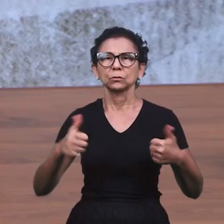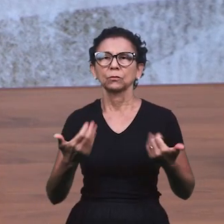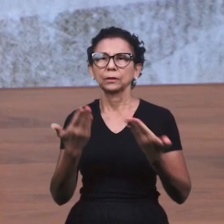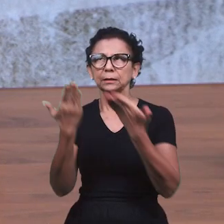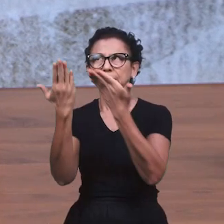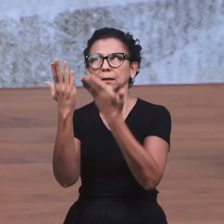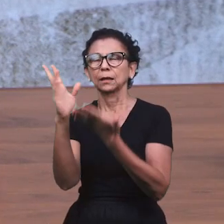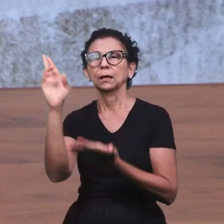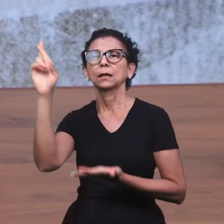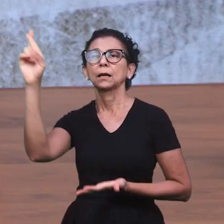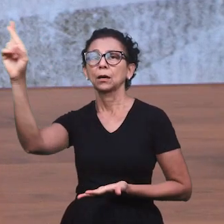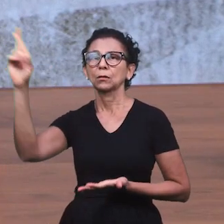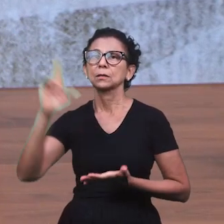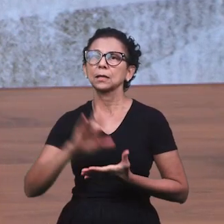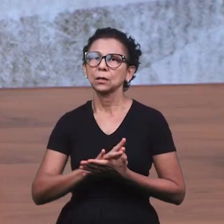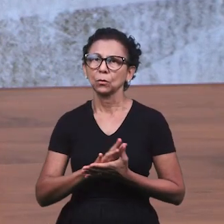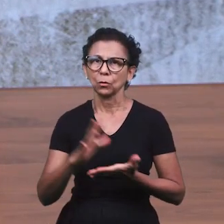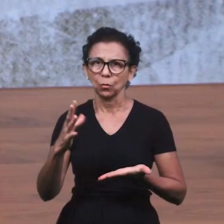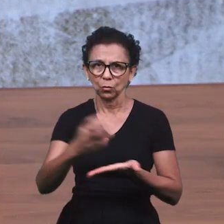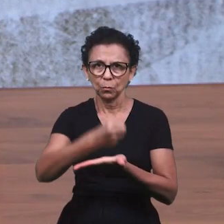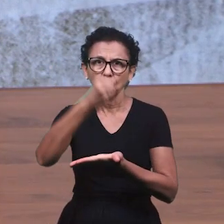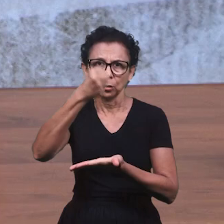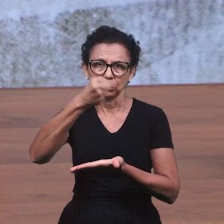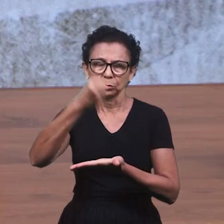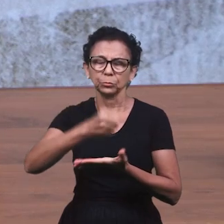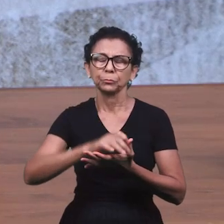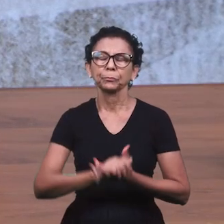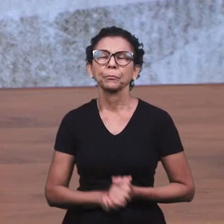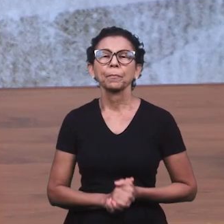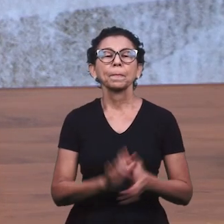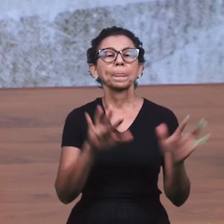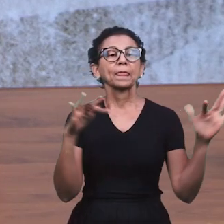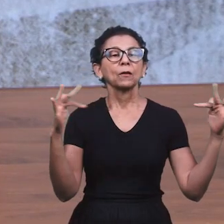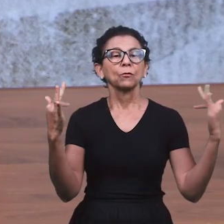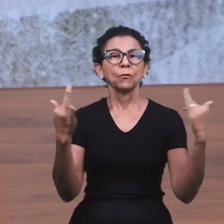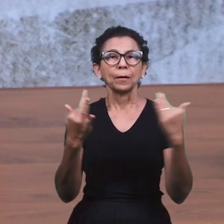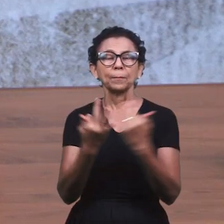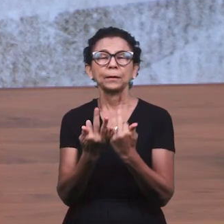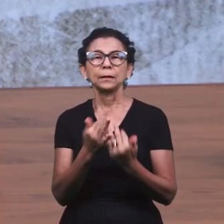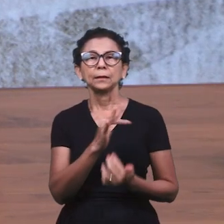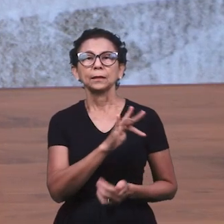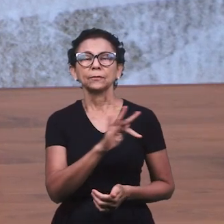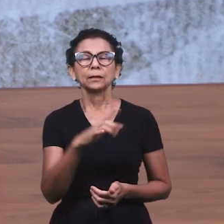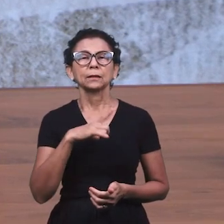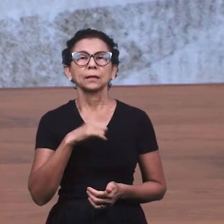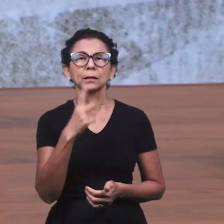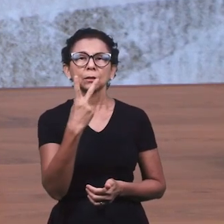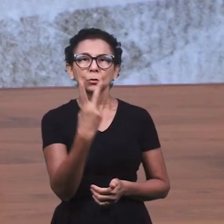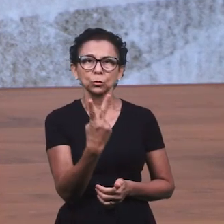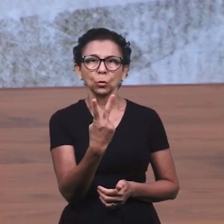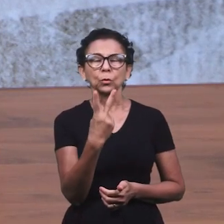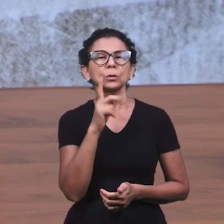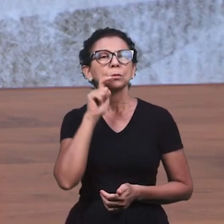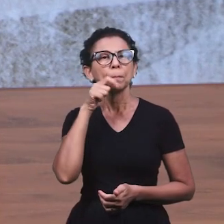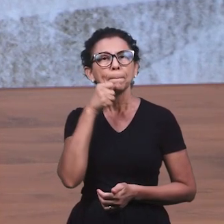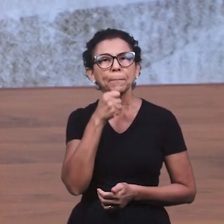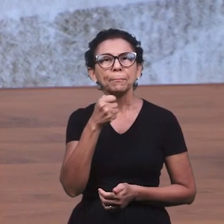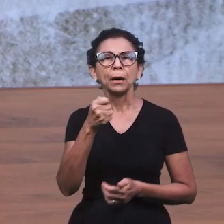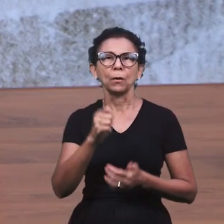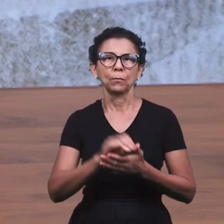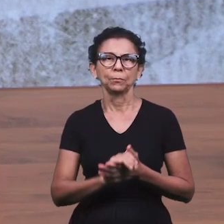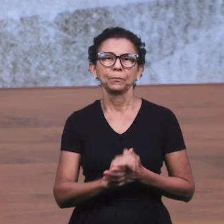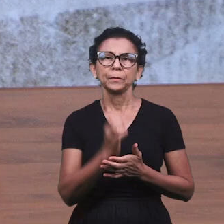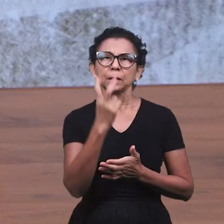Senhor. Das vossas habitações trareis 2 pães de movimento. De 2 dízimas